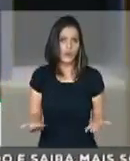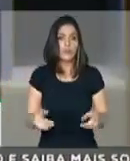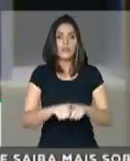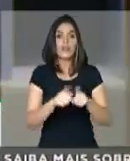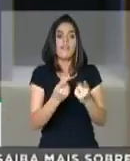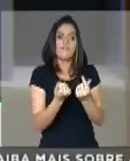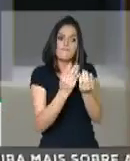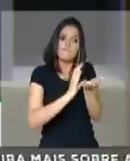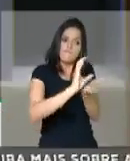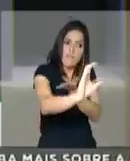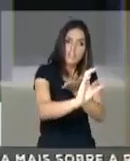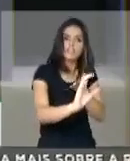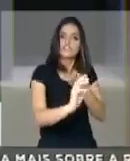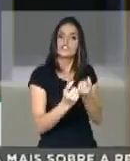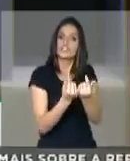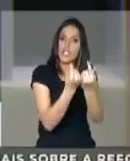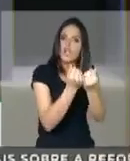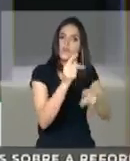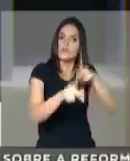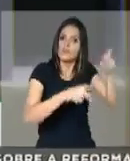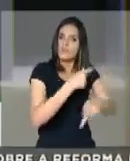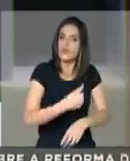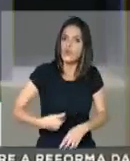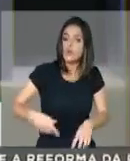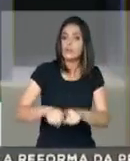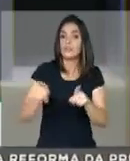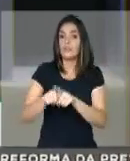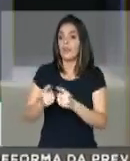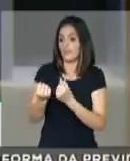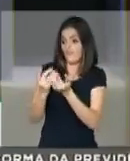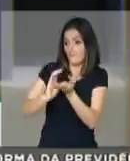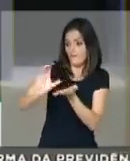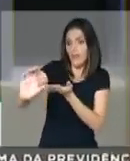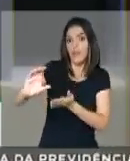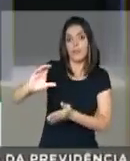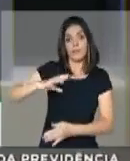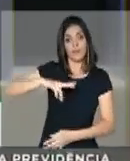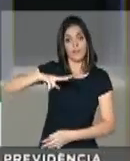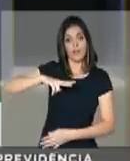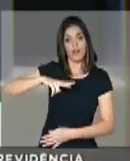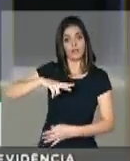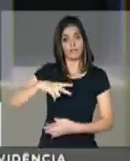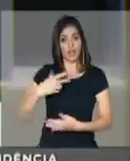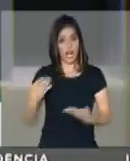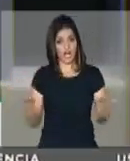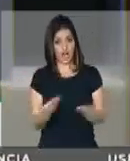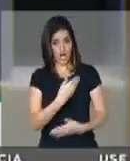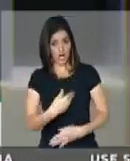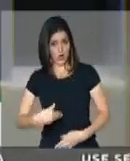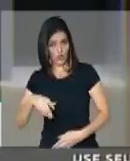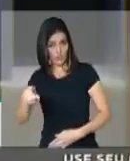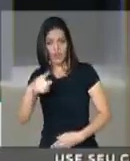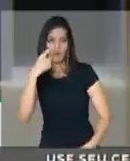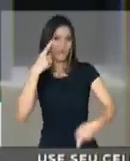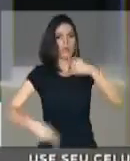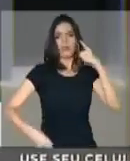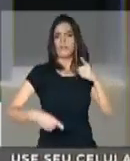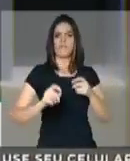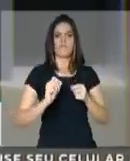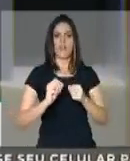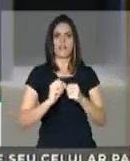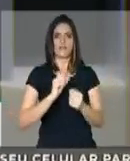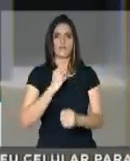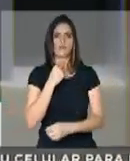investimento público, é investimento privado, que eles estão impedindo o país de fazer, porque já